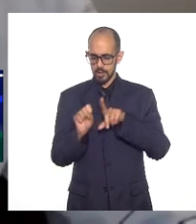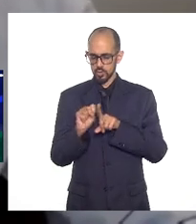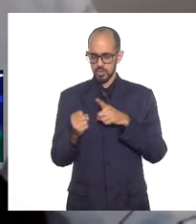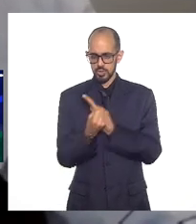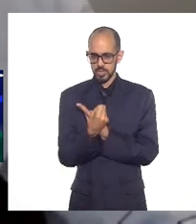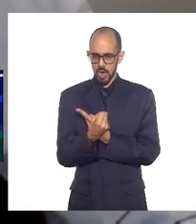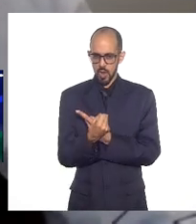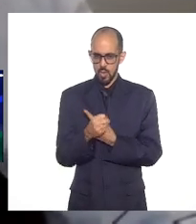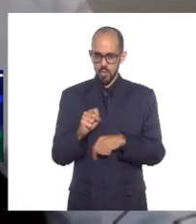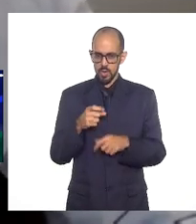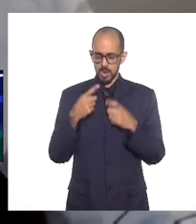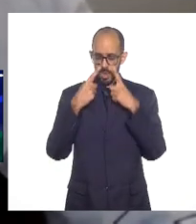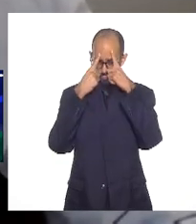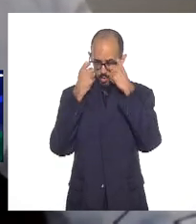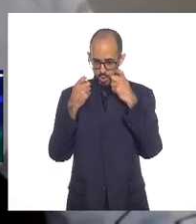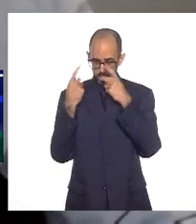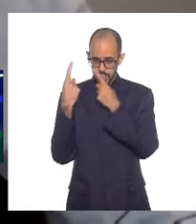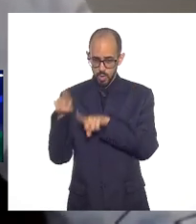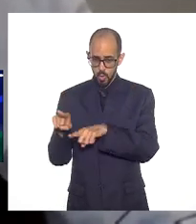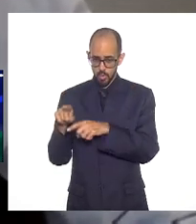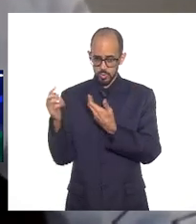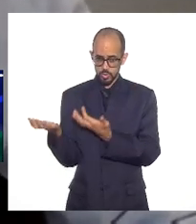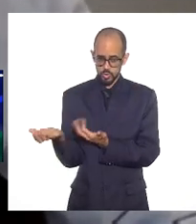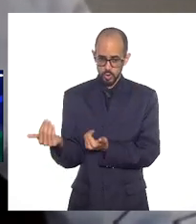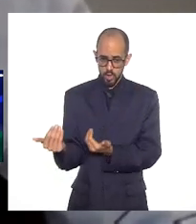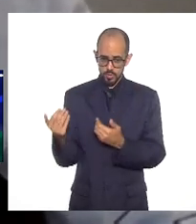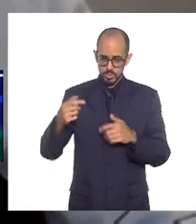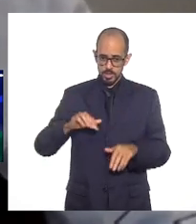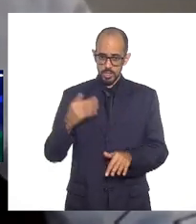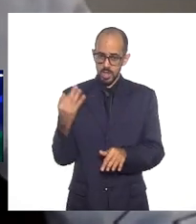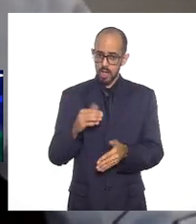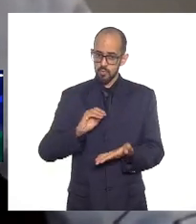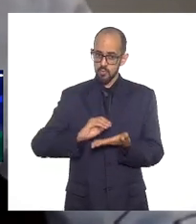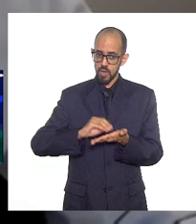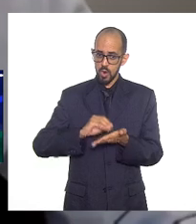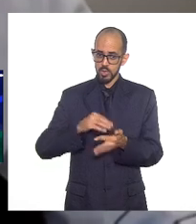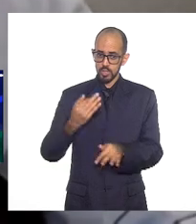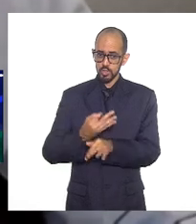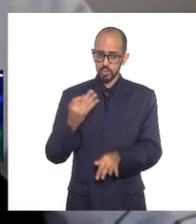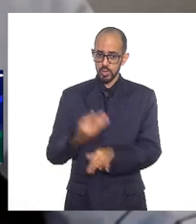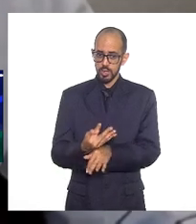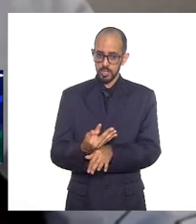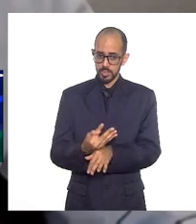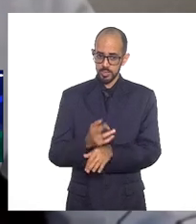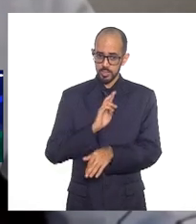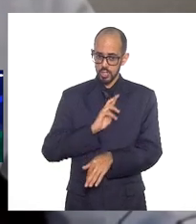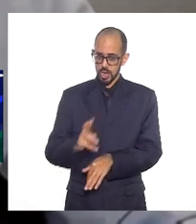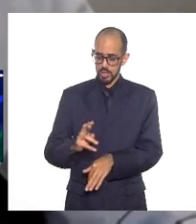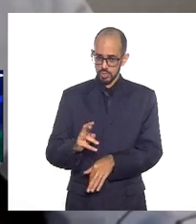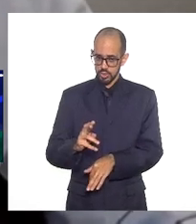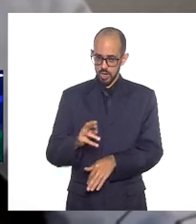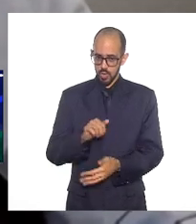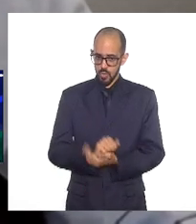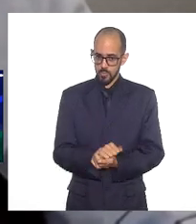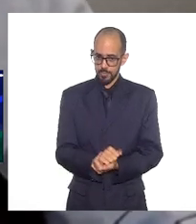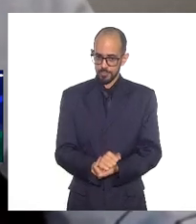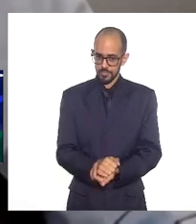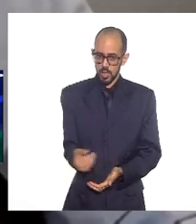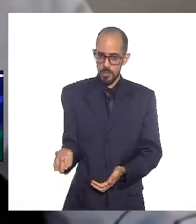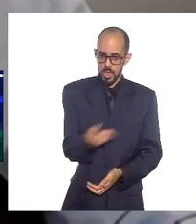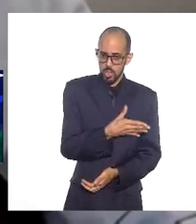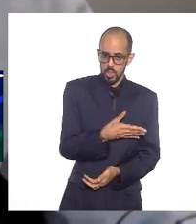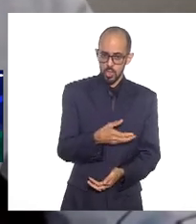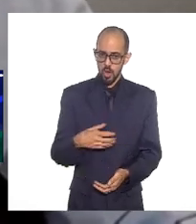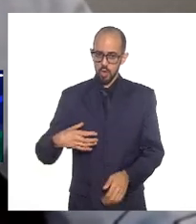na violência contra a juventude, na intolerância religiosa, que, aliás, a gente tem tratado da CPI, é uma nova forma de cegueira, é uma